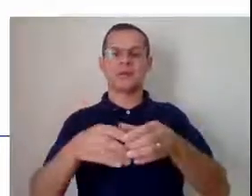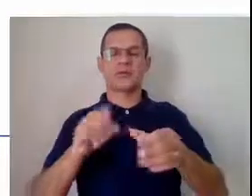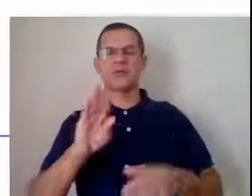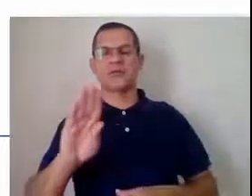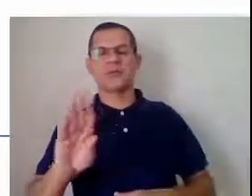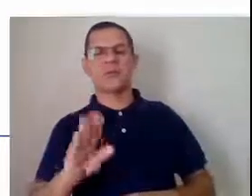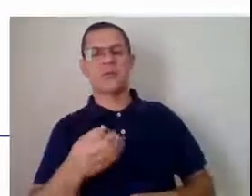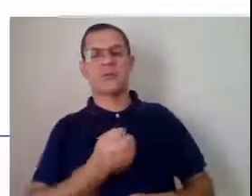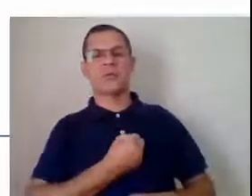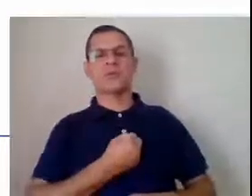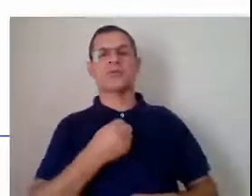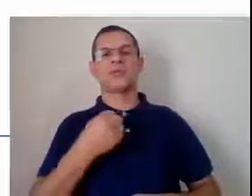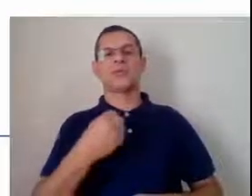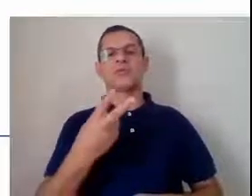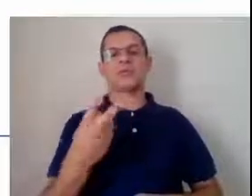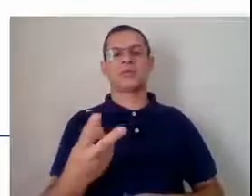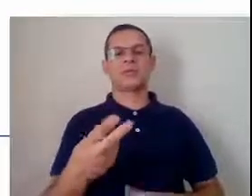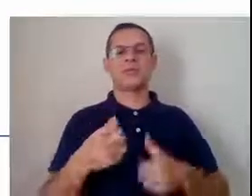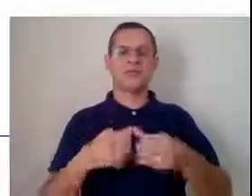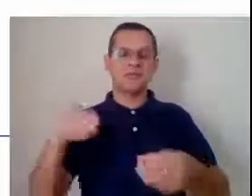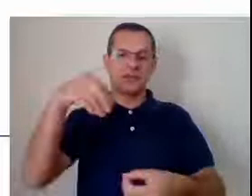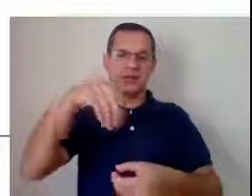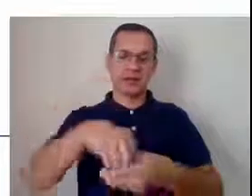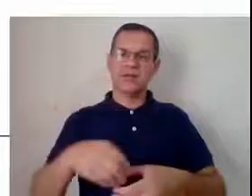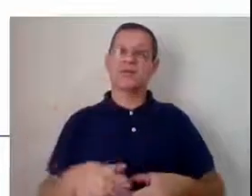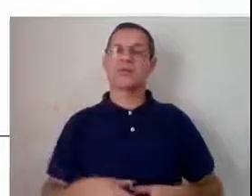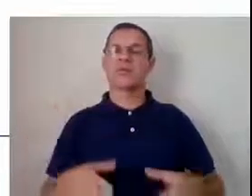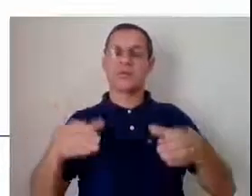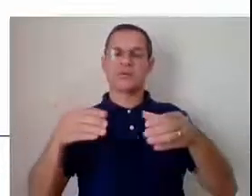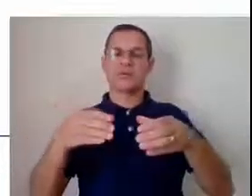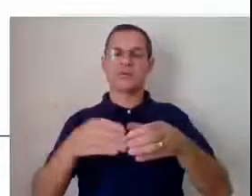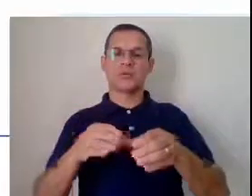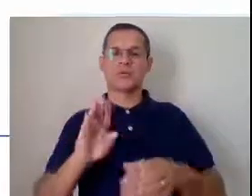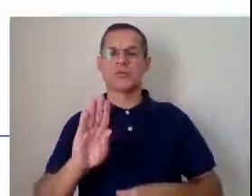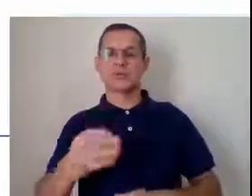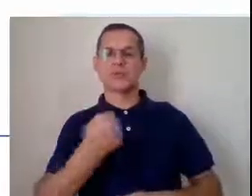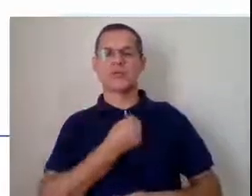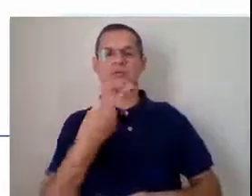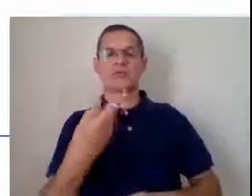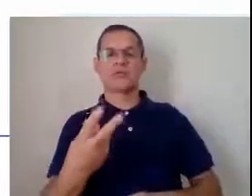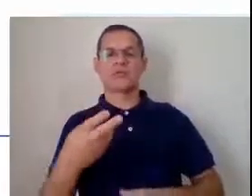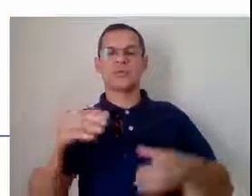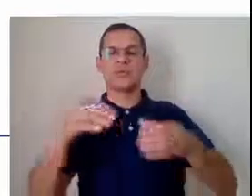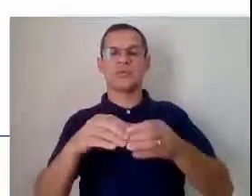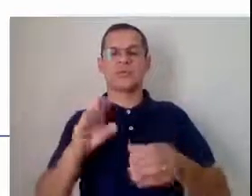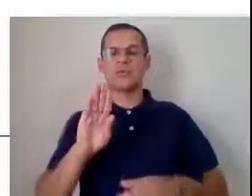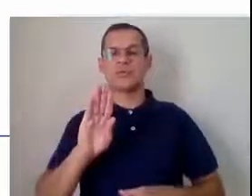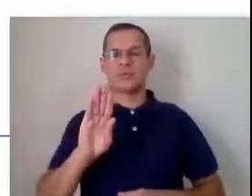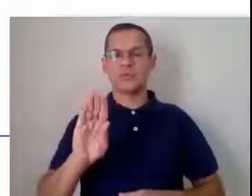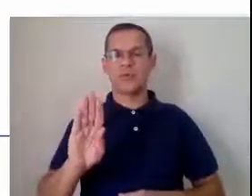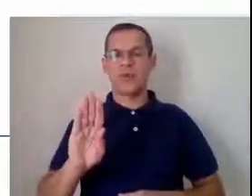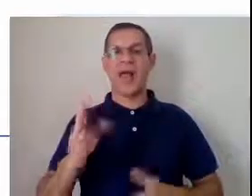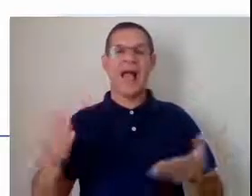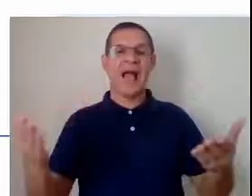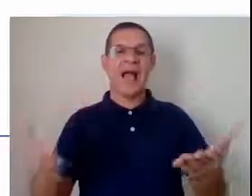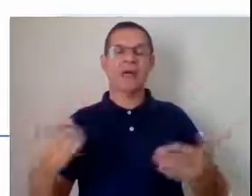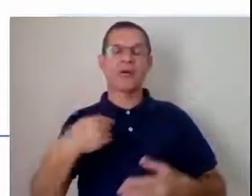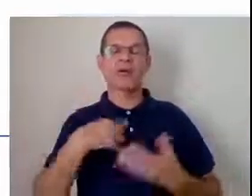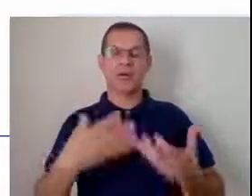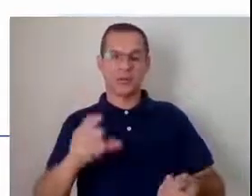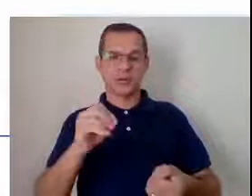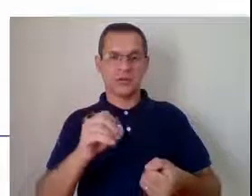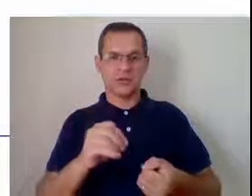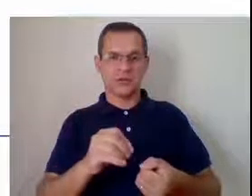B? O número 2, ele está lá dentro, tá? O número 2 pertence ao conjunto B. Agora, eu quero